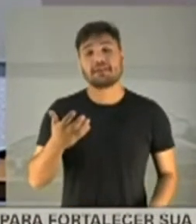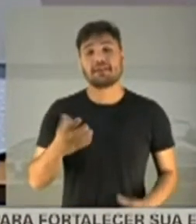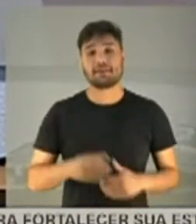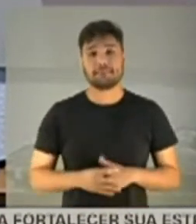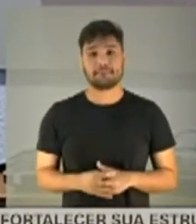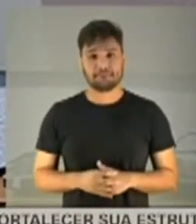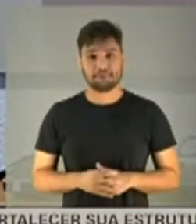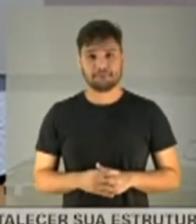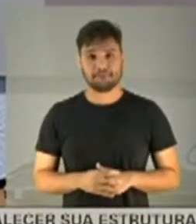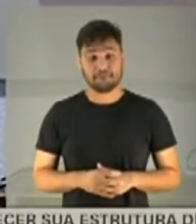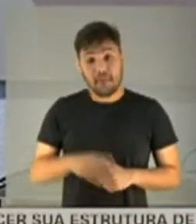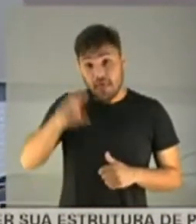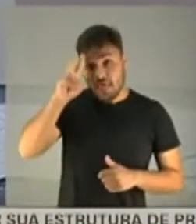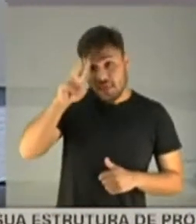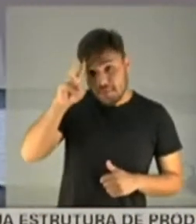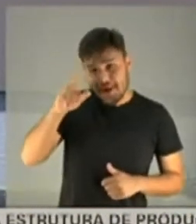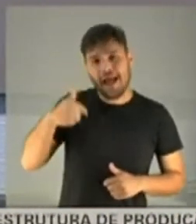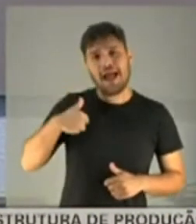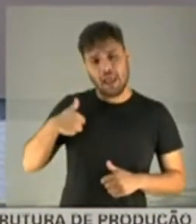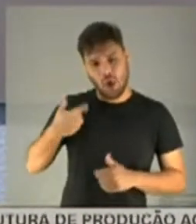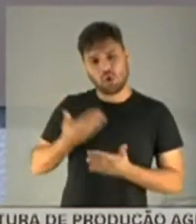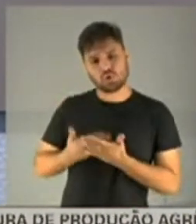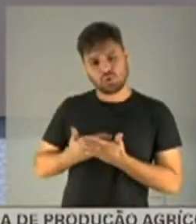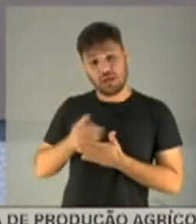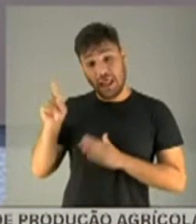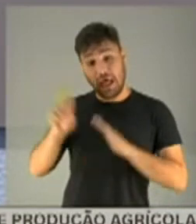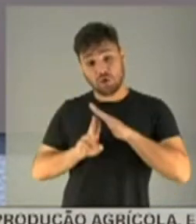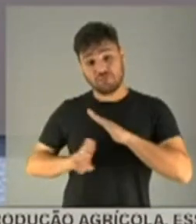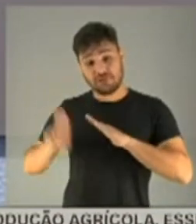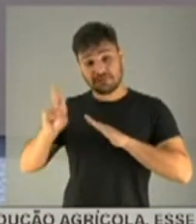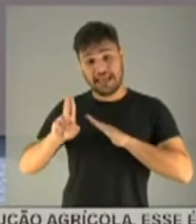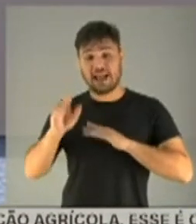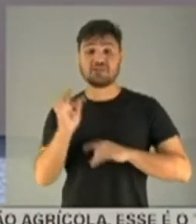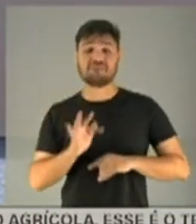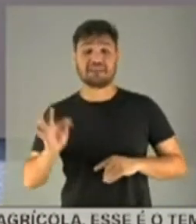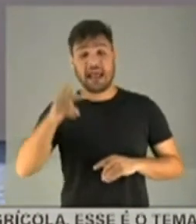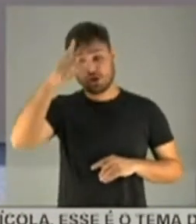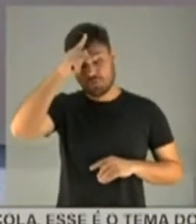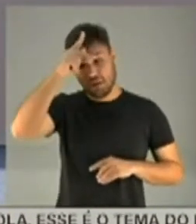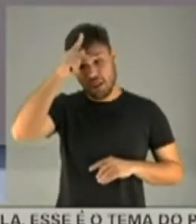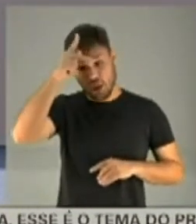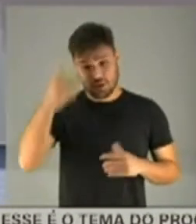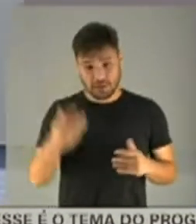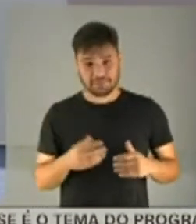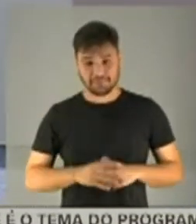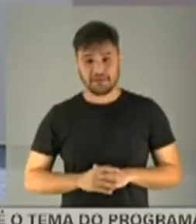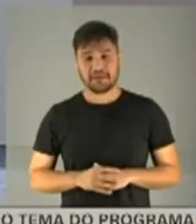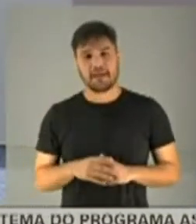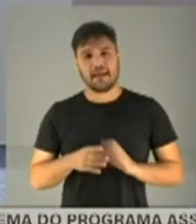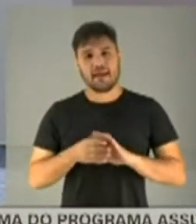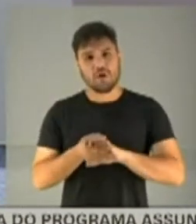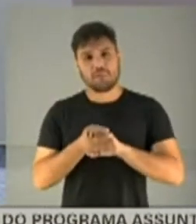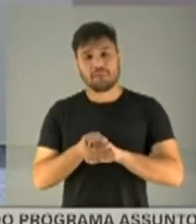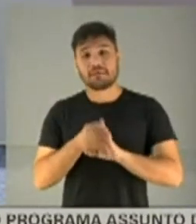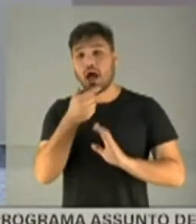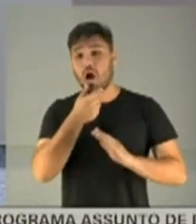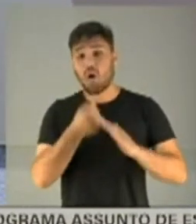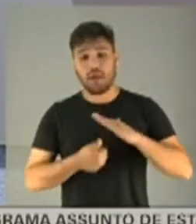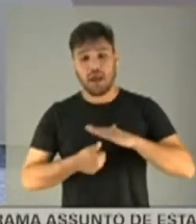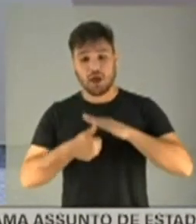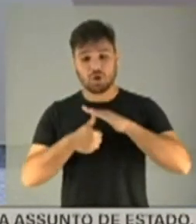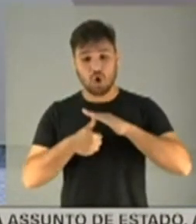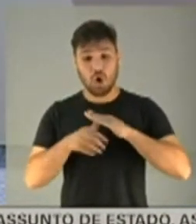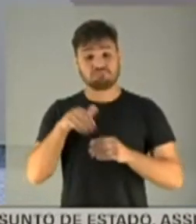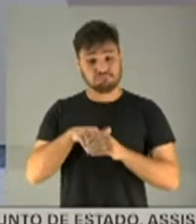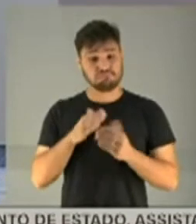inicialmente lembrar que eu venho da Universidade Federal de Pelotas e fazer uma saudação especial ao nosso reitor eleito, professor